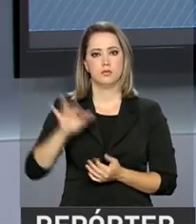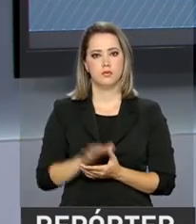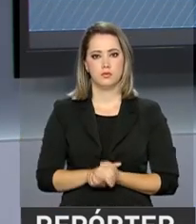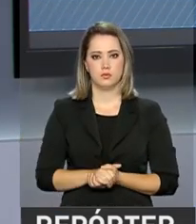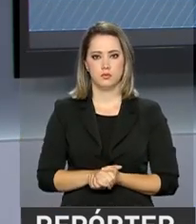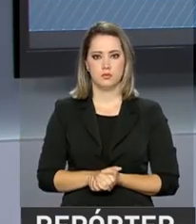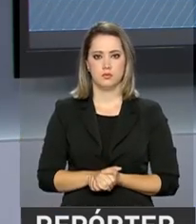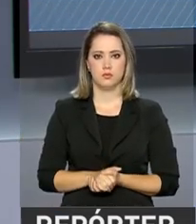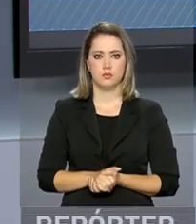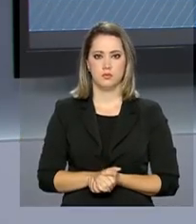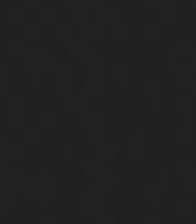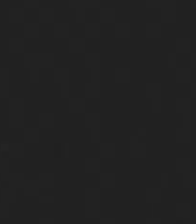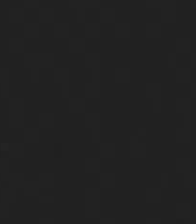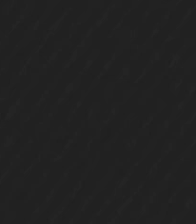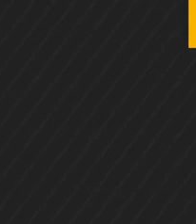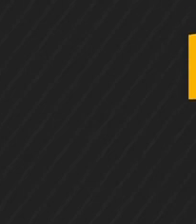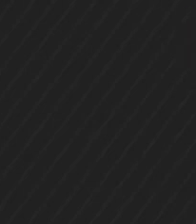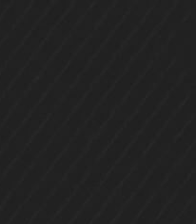Governo Federal.